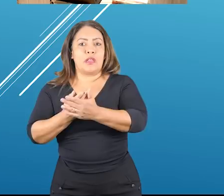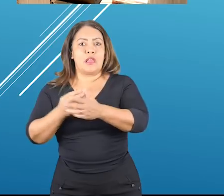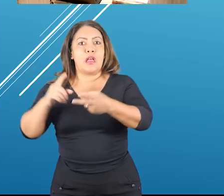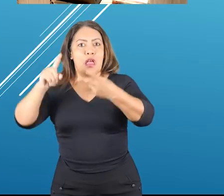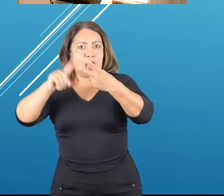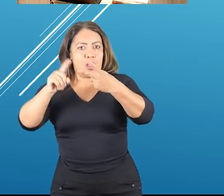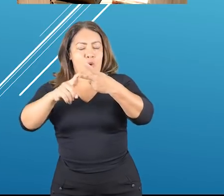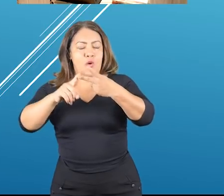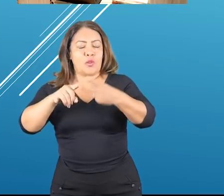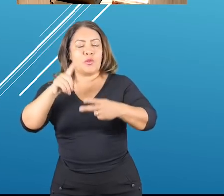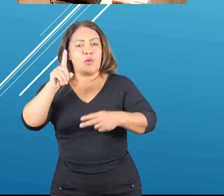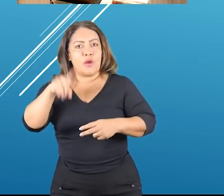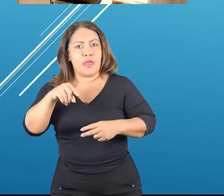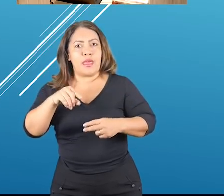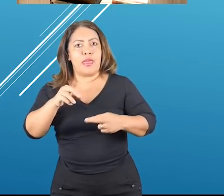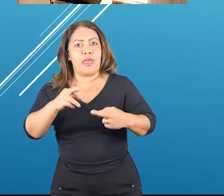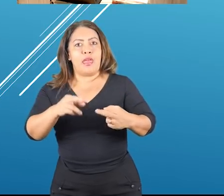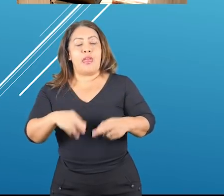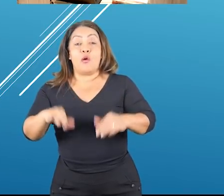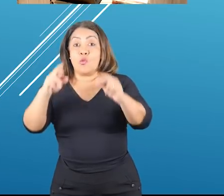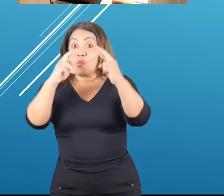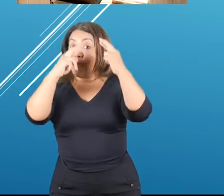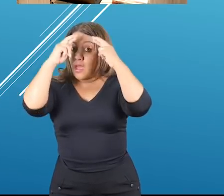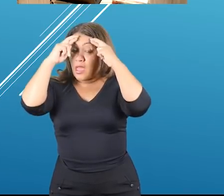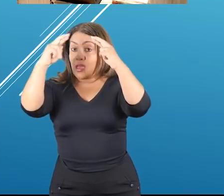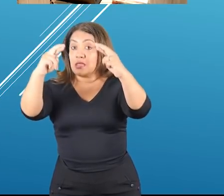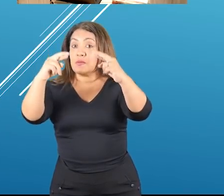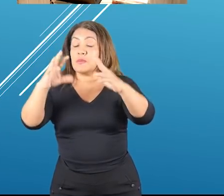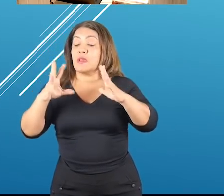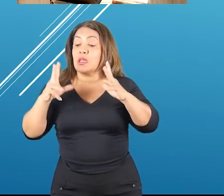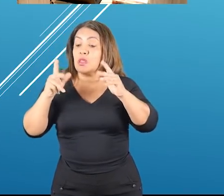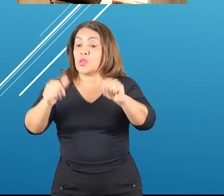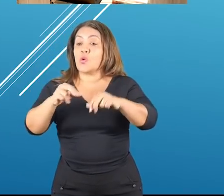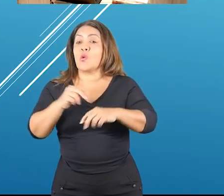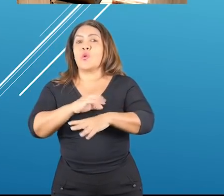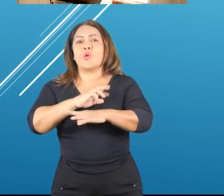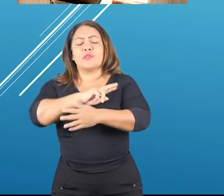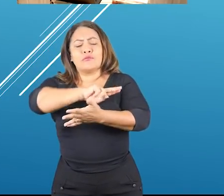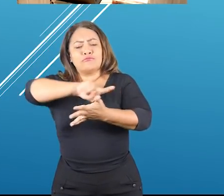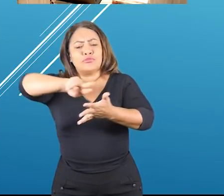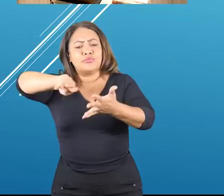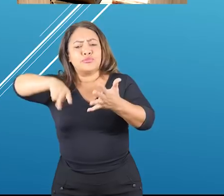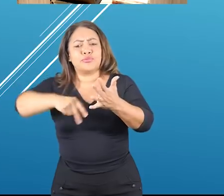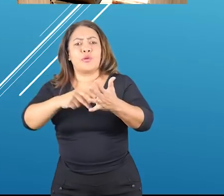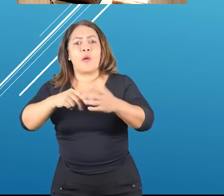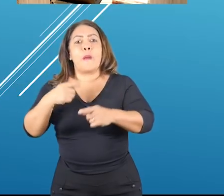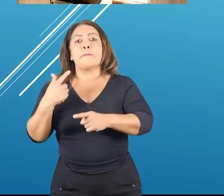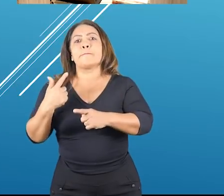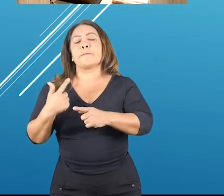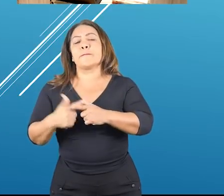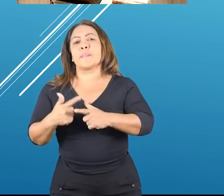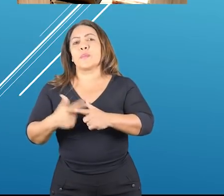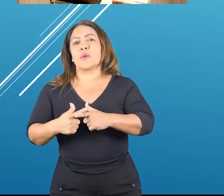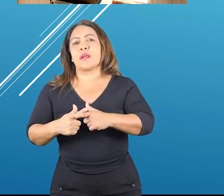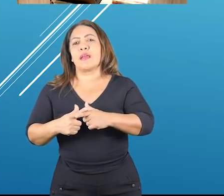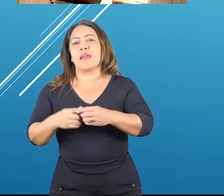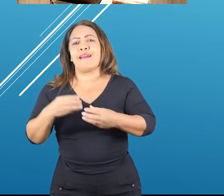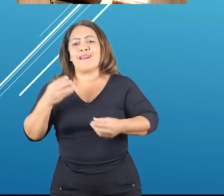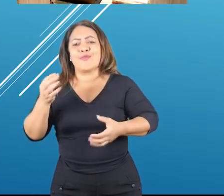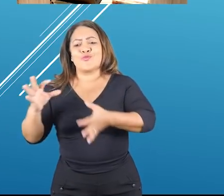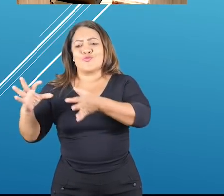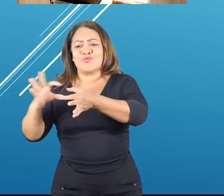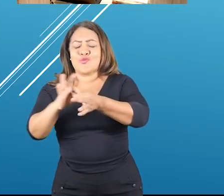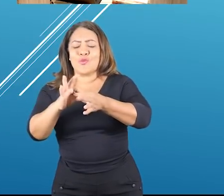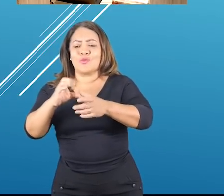à diversidade dos modos, né, dos contextos familiares, a dinâmica